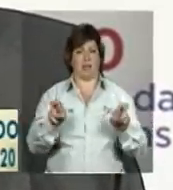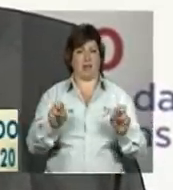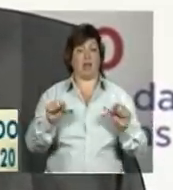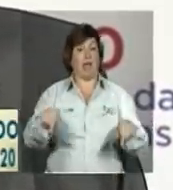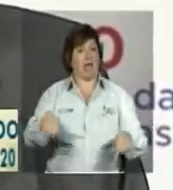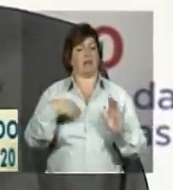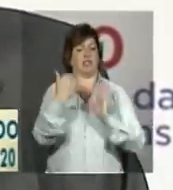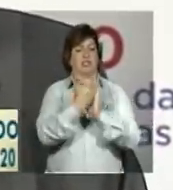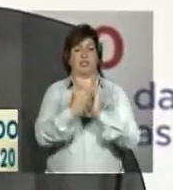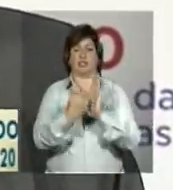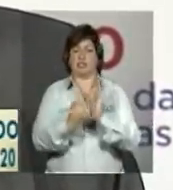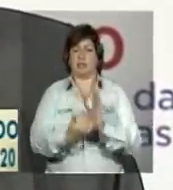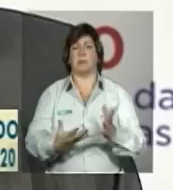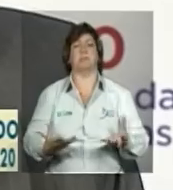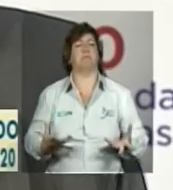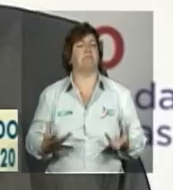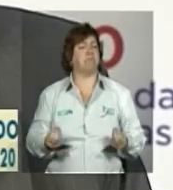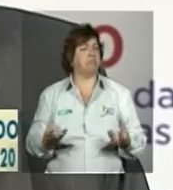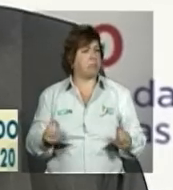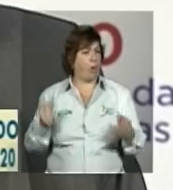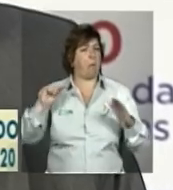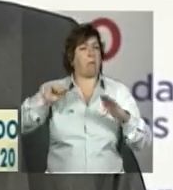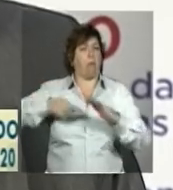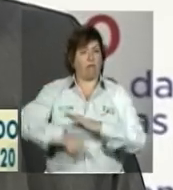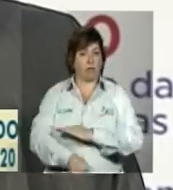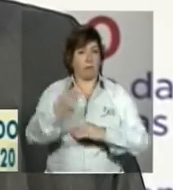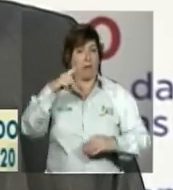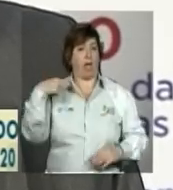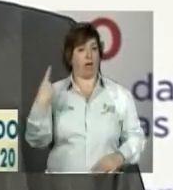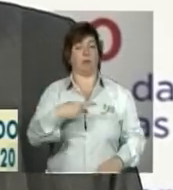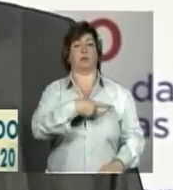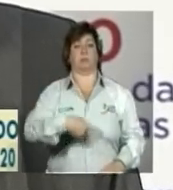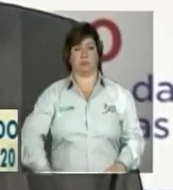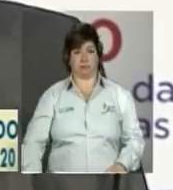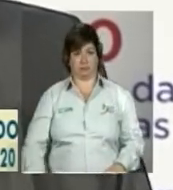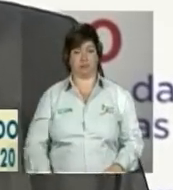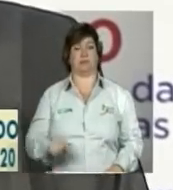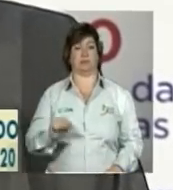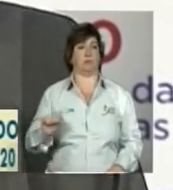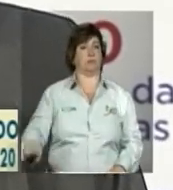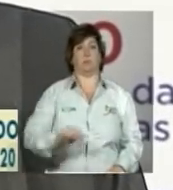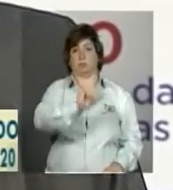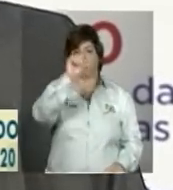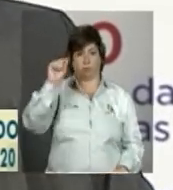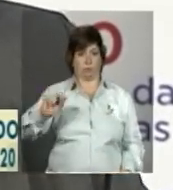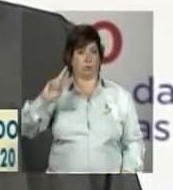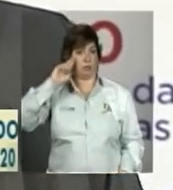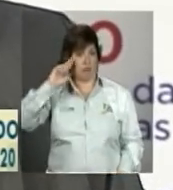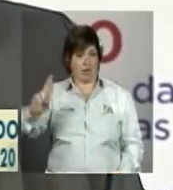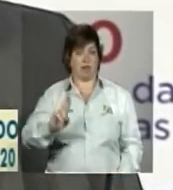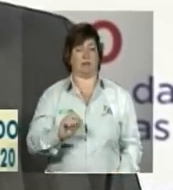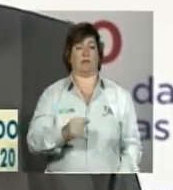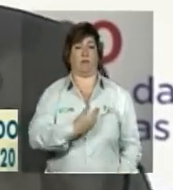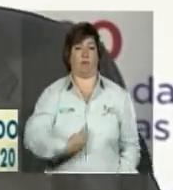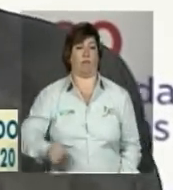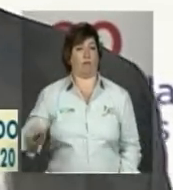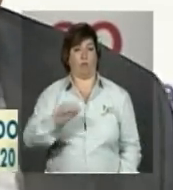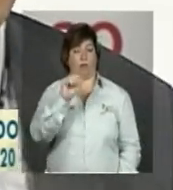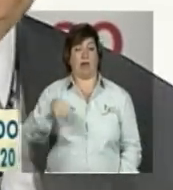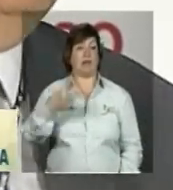uma agenda muito intensa para os chefes de Estado durante os 3 dias de alto